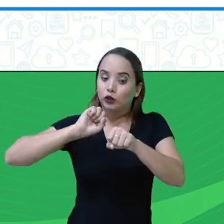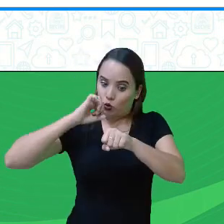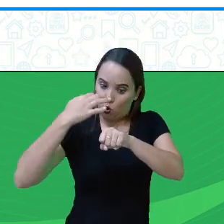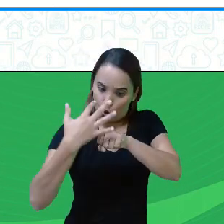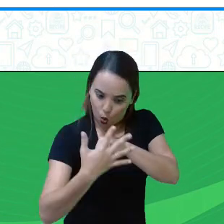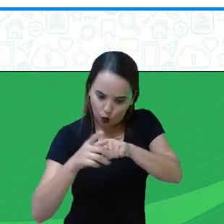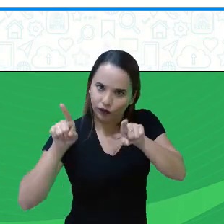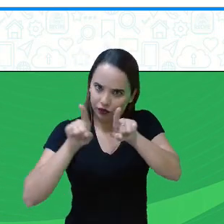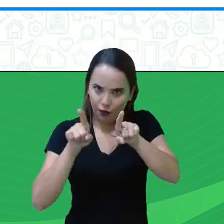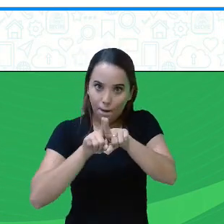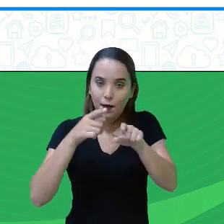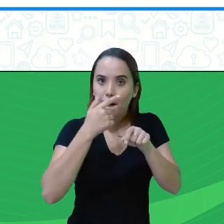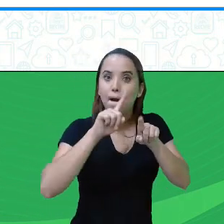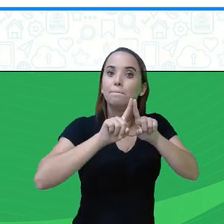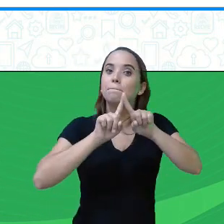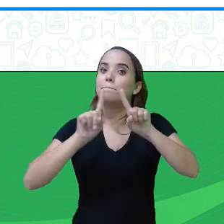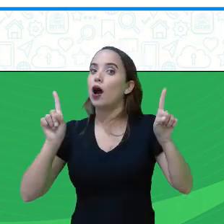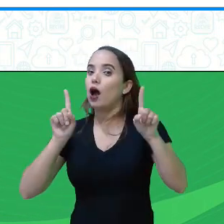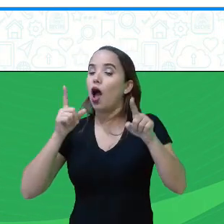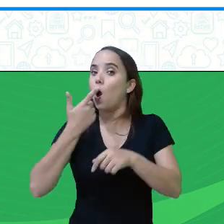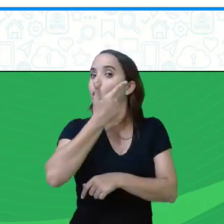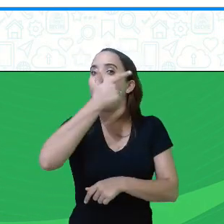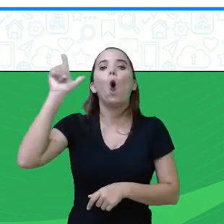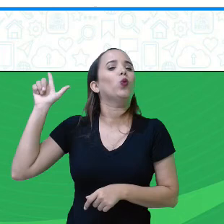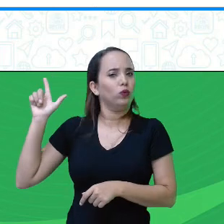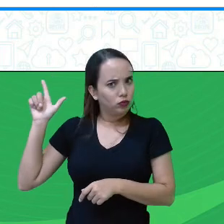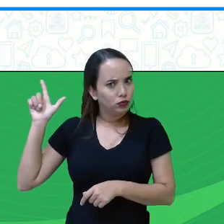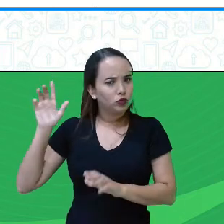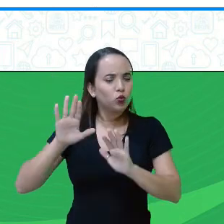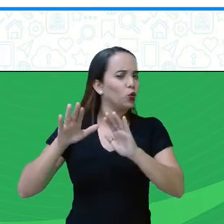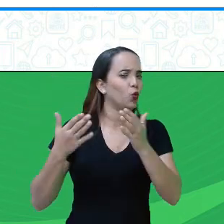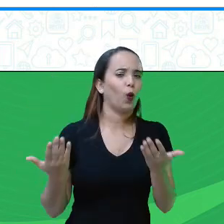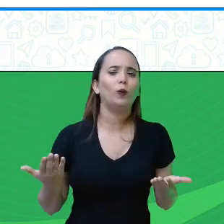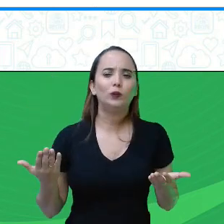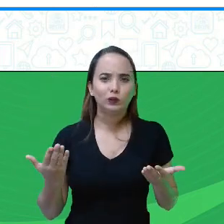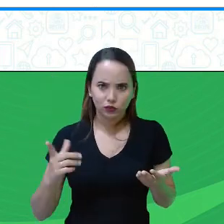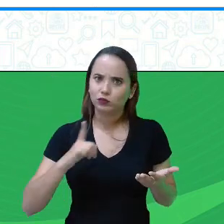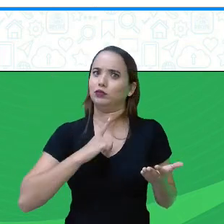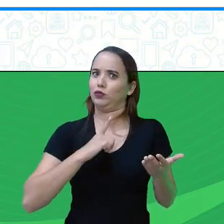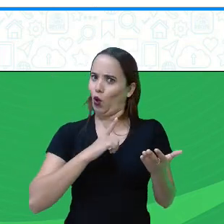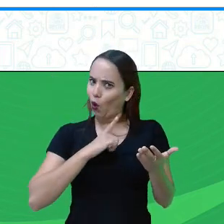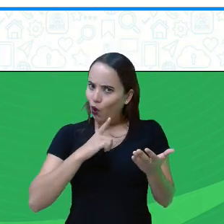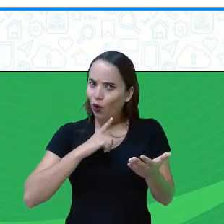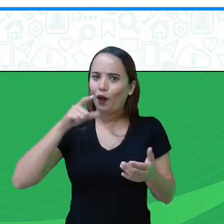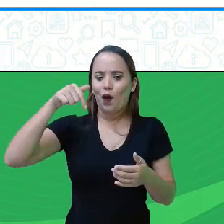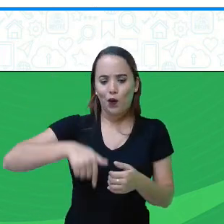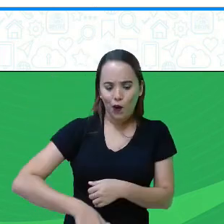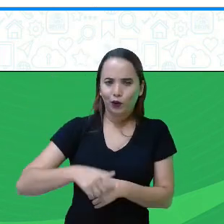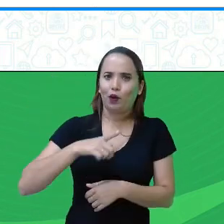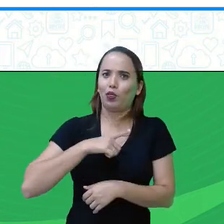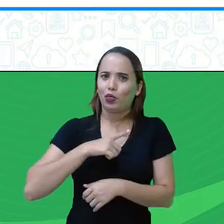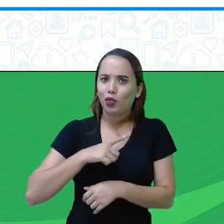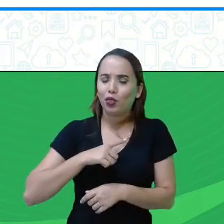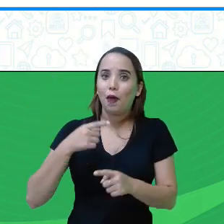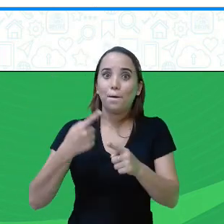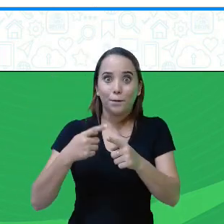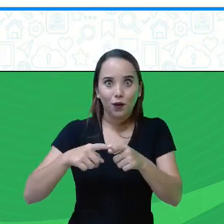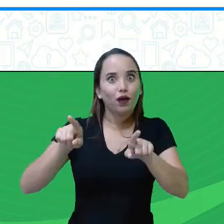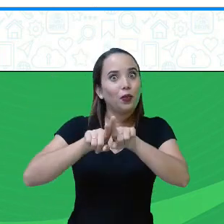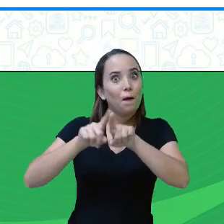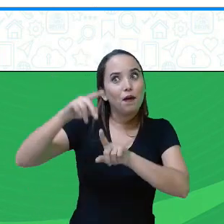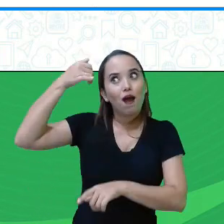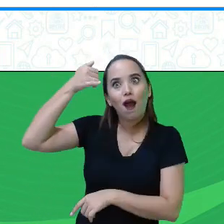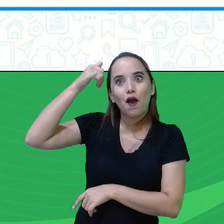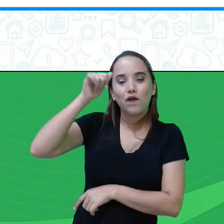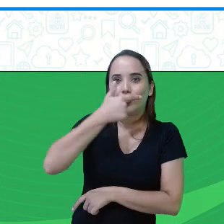tomando atualmente, que é para a Covid-19, mas nós temos outras que vão prevenir que a gente pegue outras doenças também,